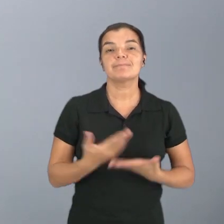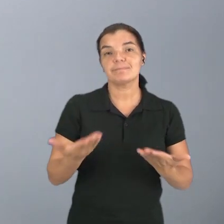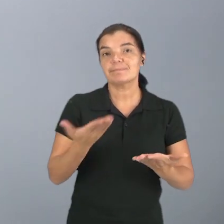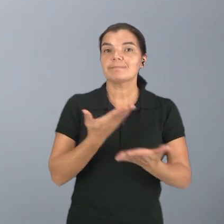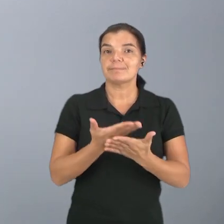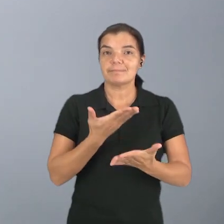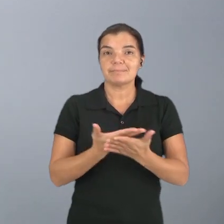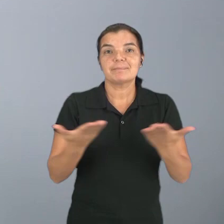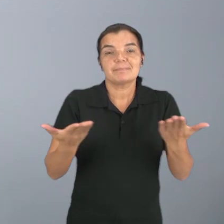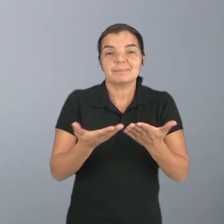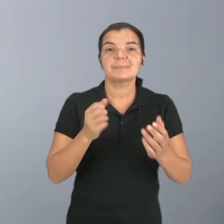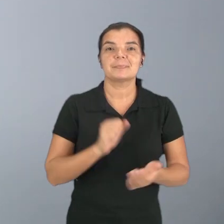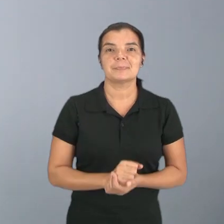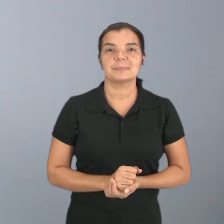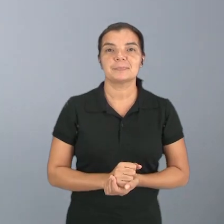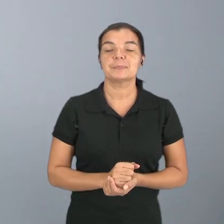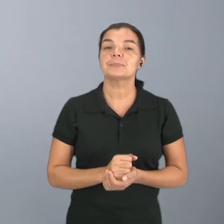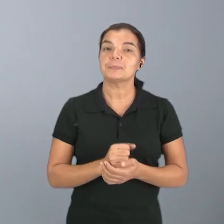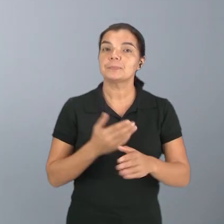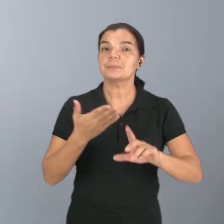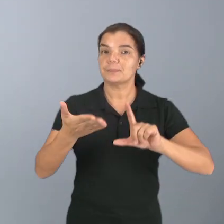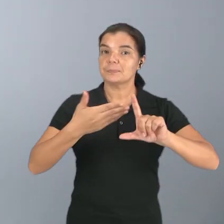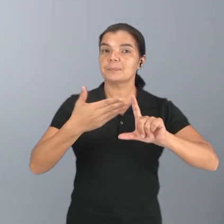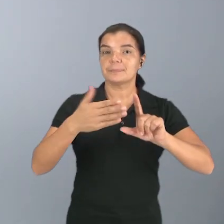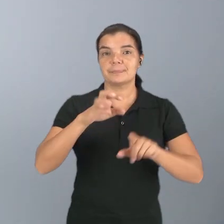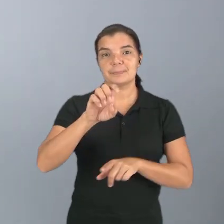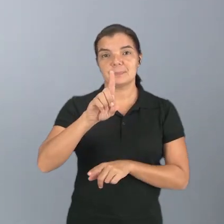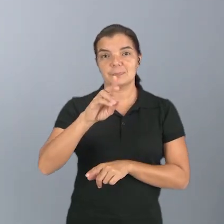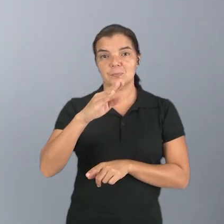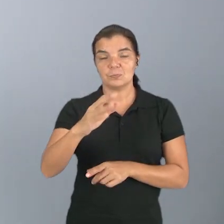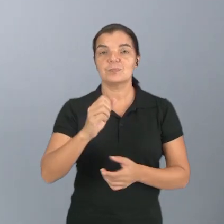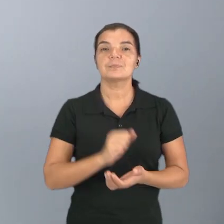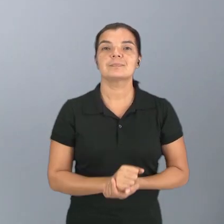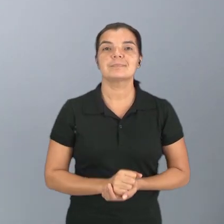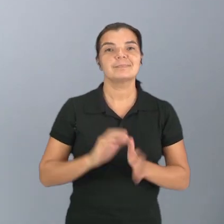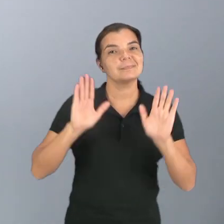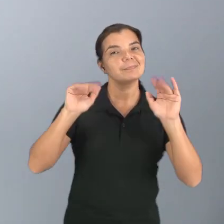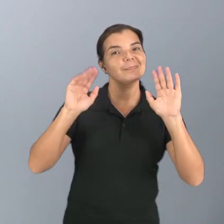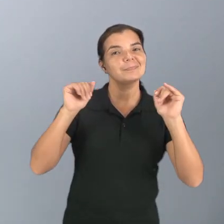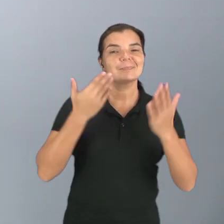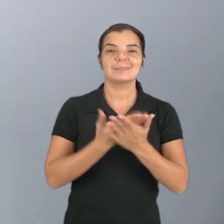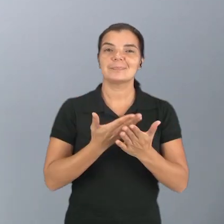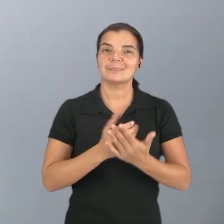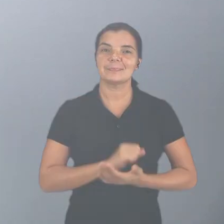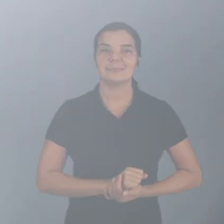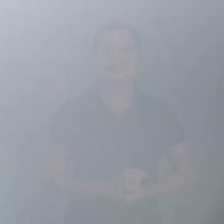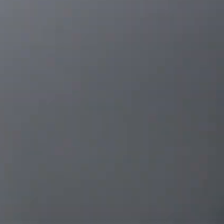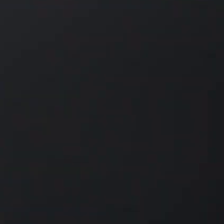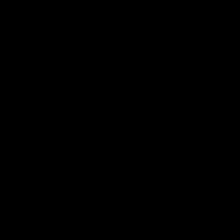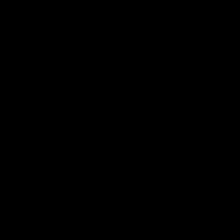essa foi a nossa aula de hoje. Vocês podem acessá-la mais vezes na plataforma Eduque e até a próxima aula.